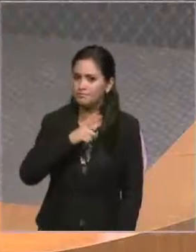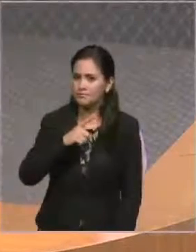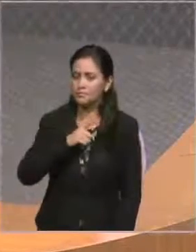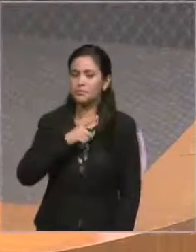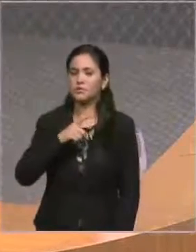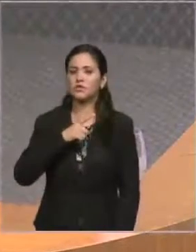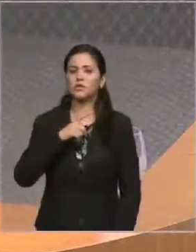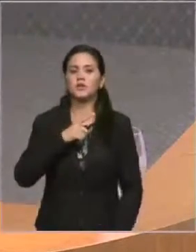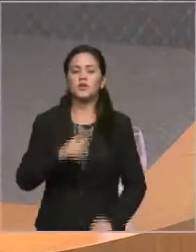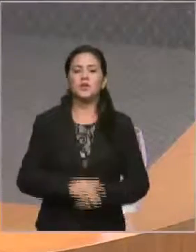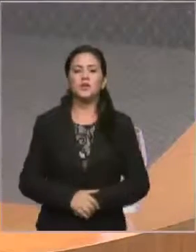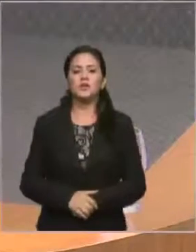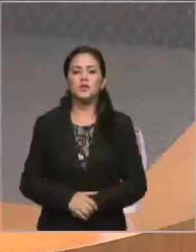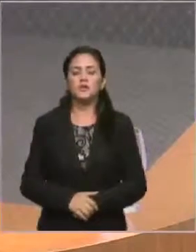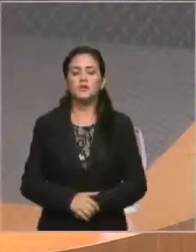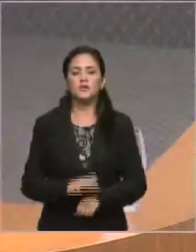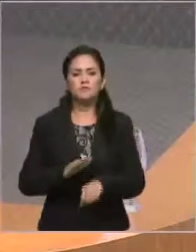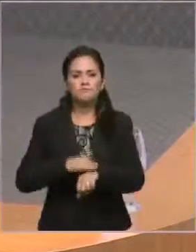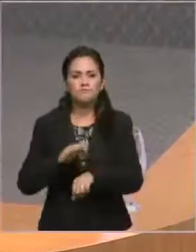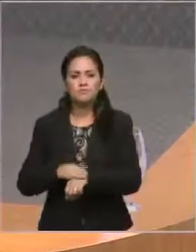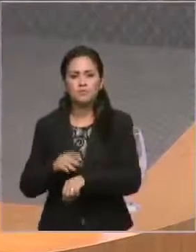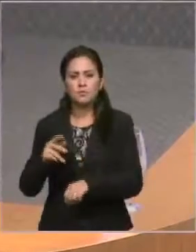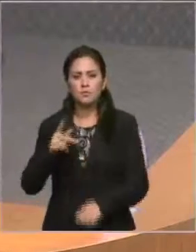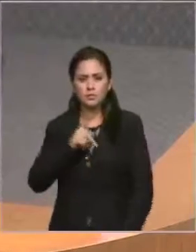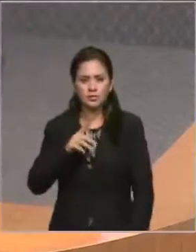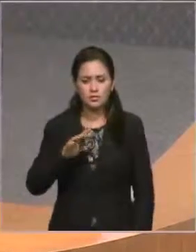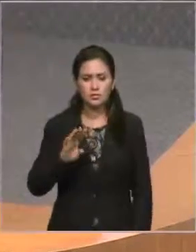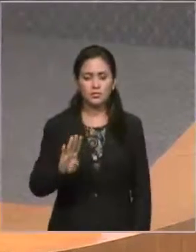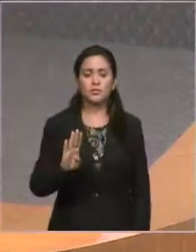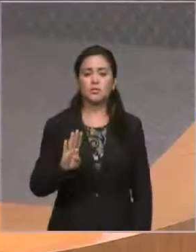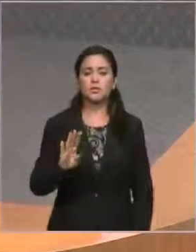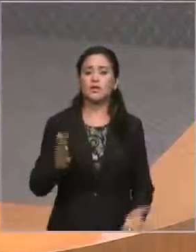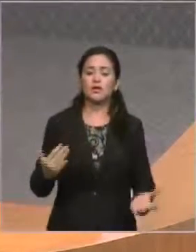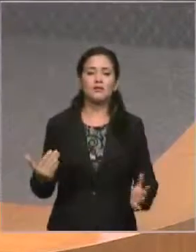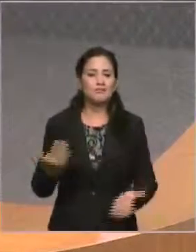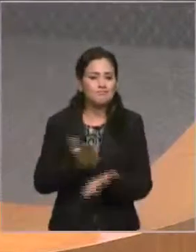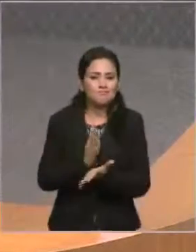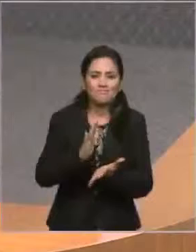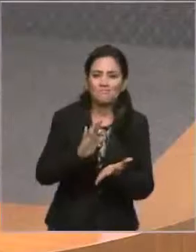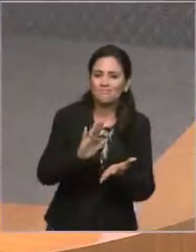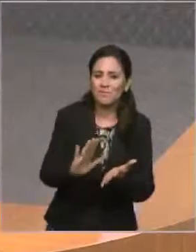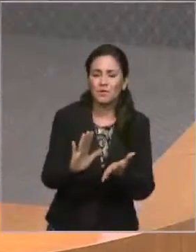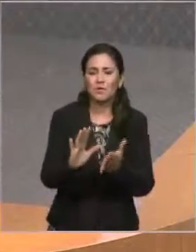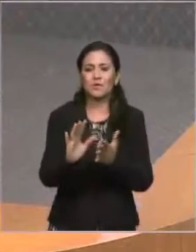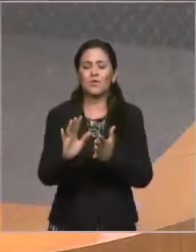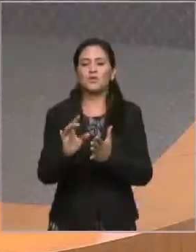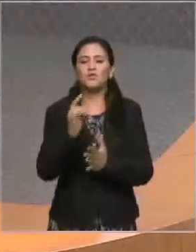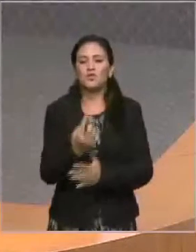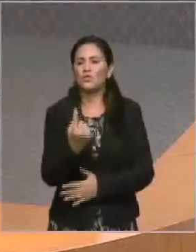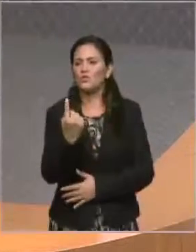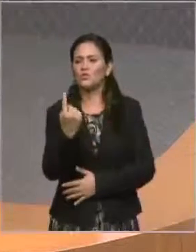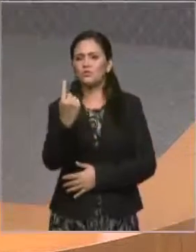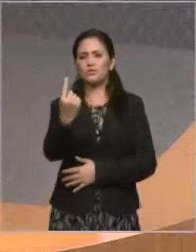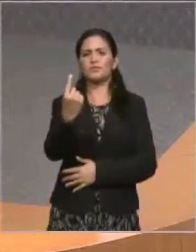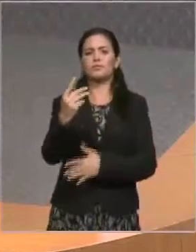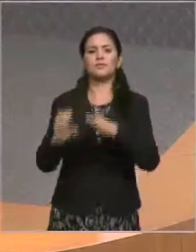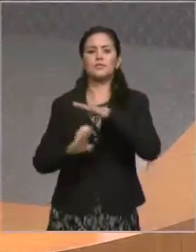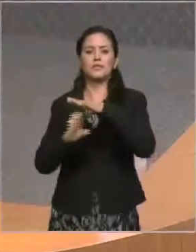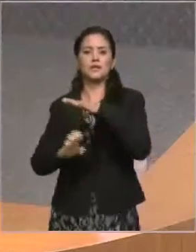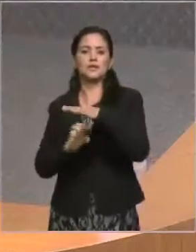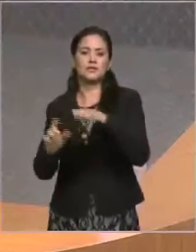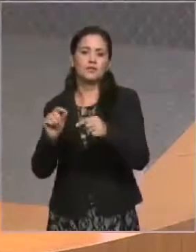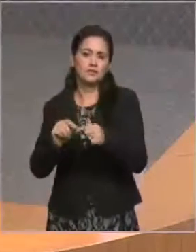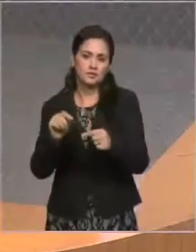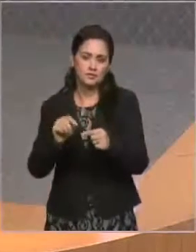seu dia. O prefeito Luciano Leitoa conseguiu uma marca histórica, quebrar o monopólio do transporte público do município de